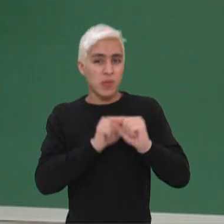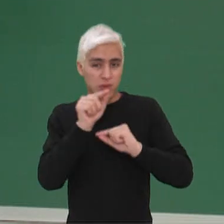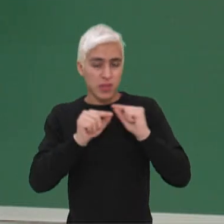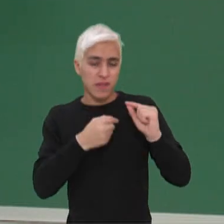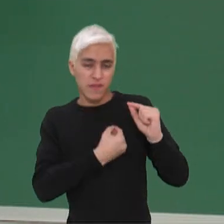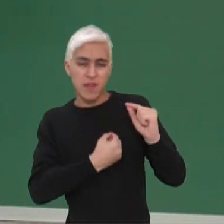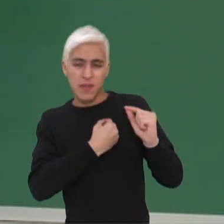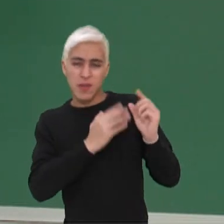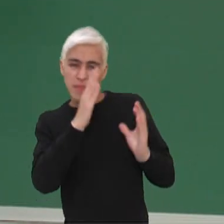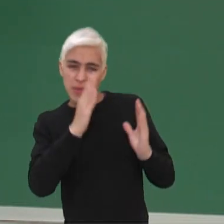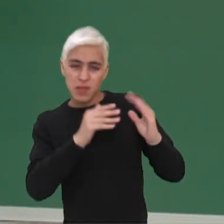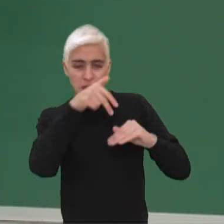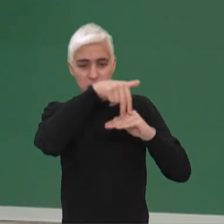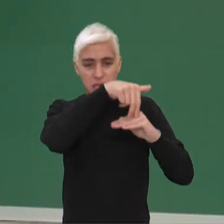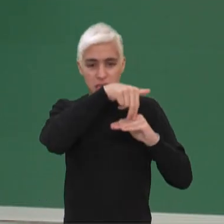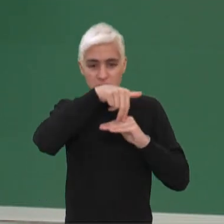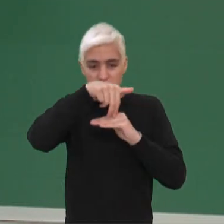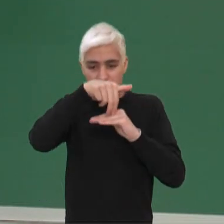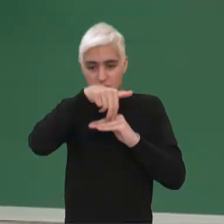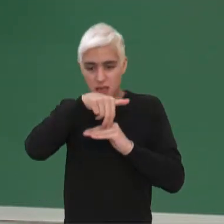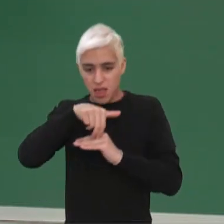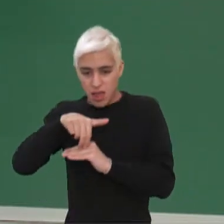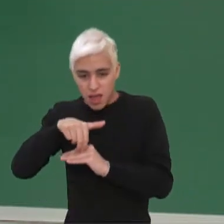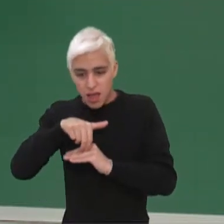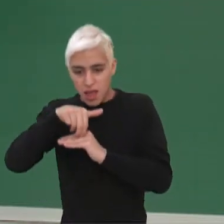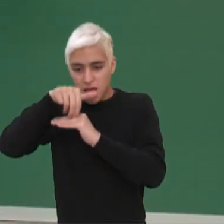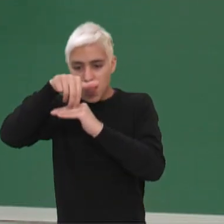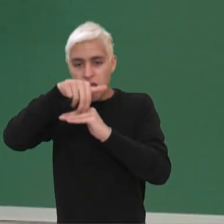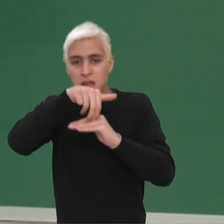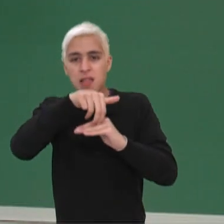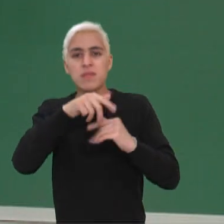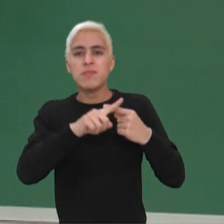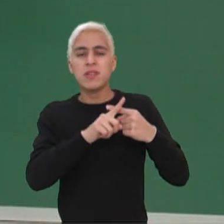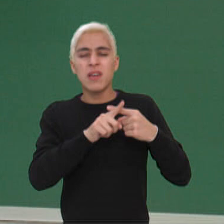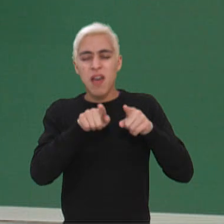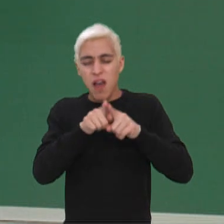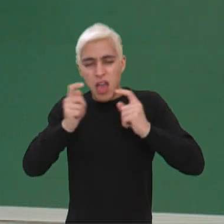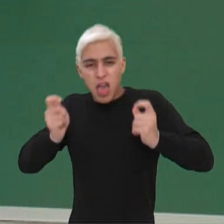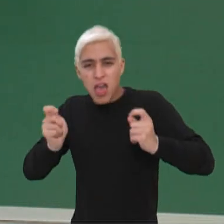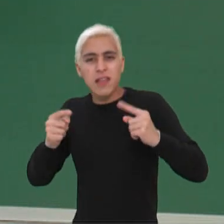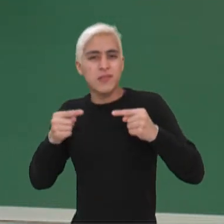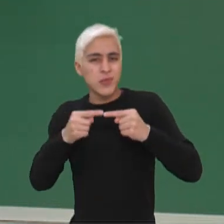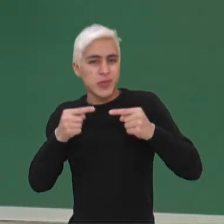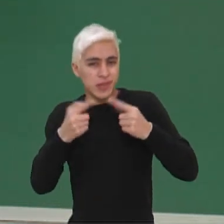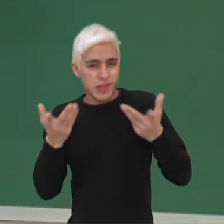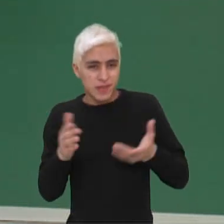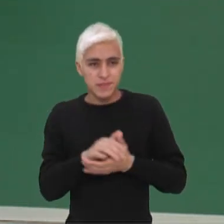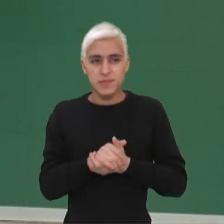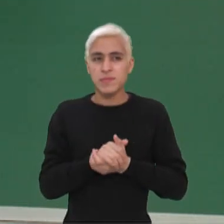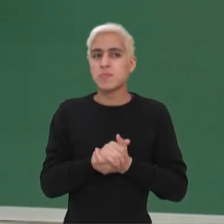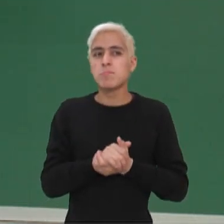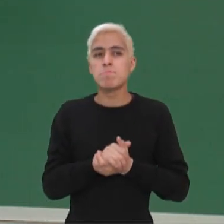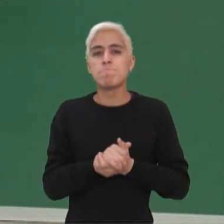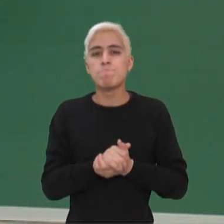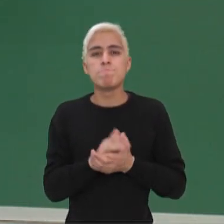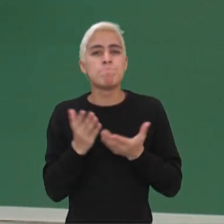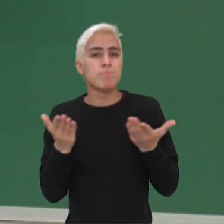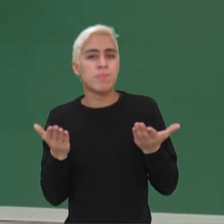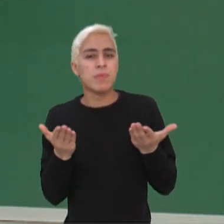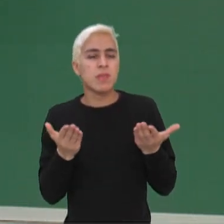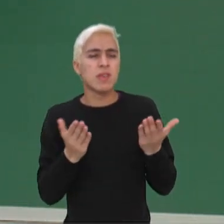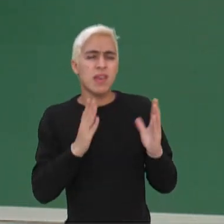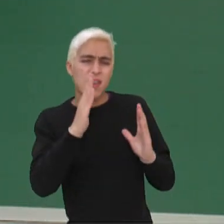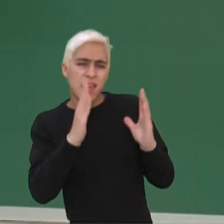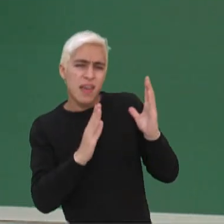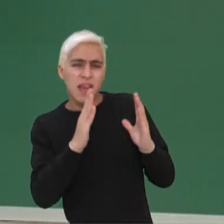naquele momento. Ele levava onde ele queria o teatro dele, tá? Então, gente, qual era a era clássica